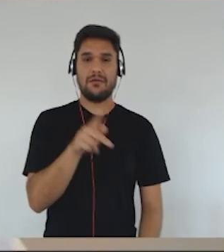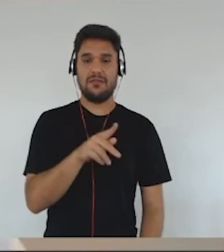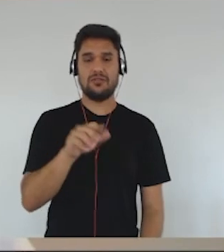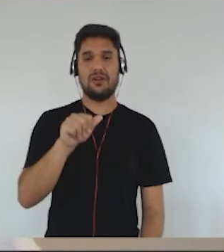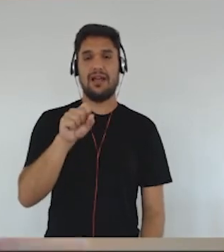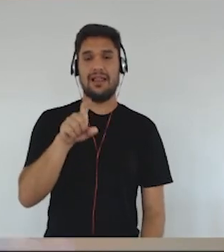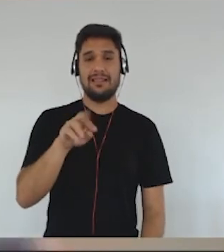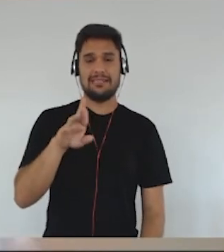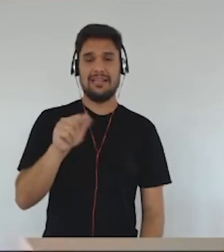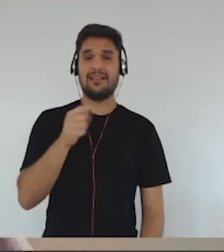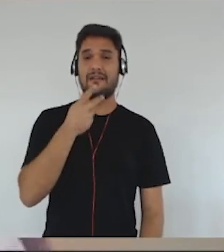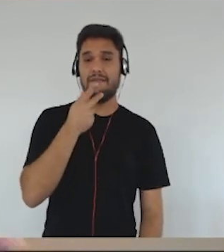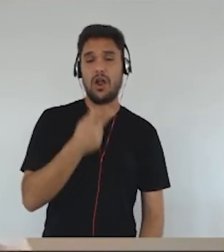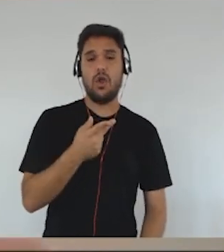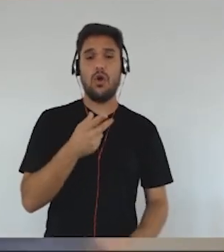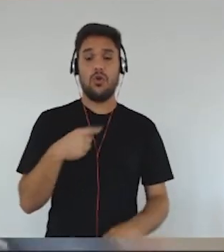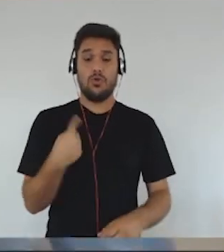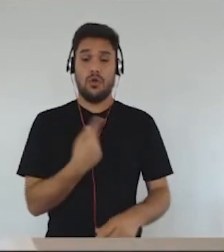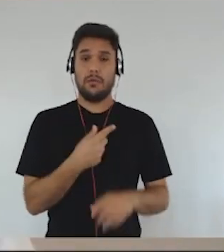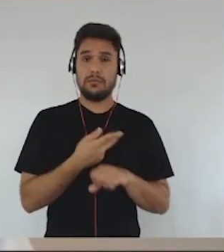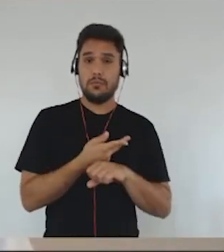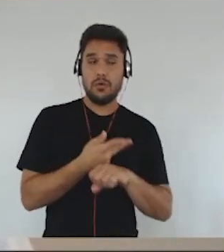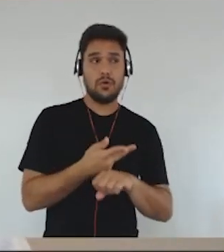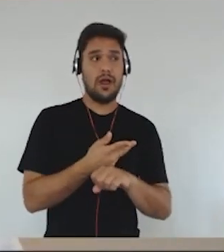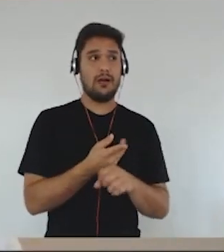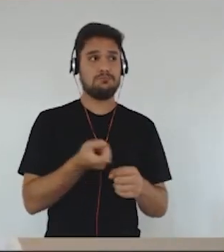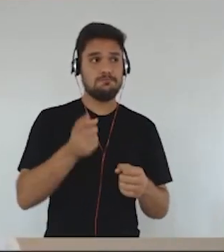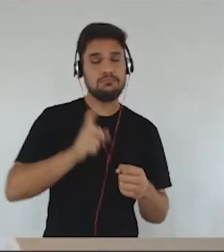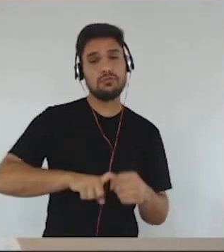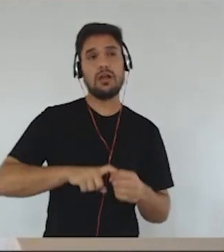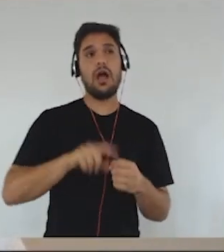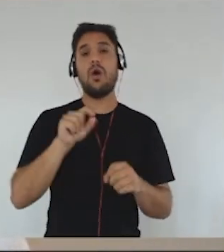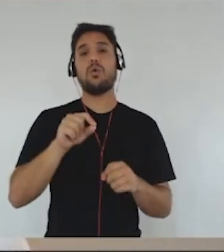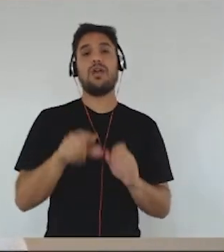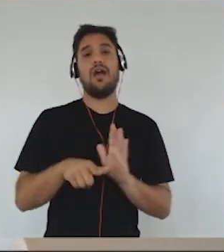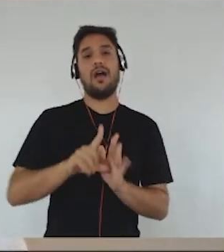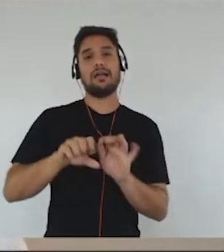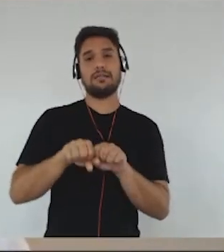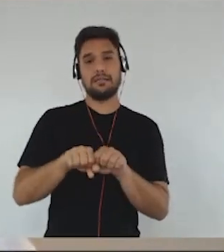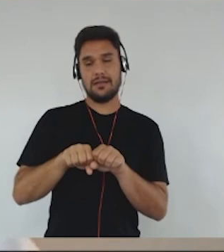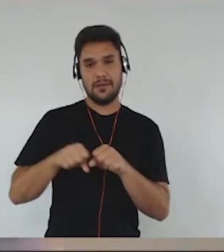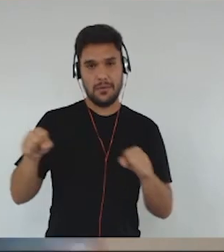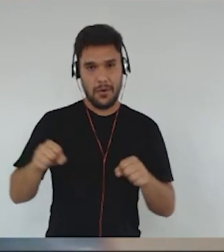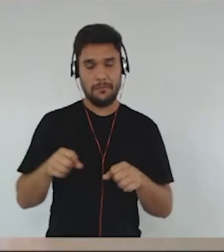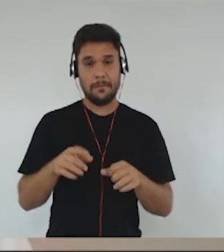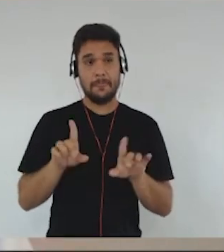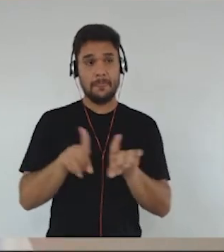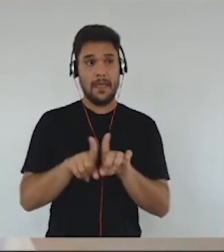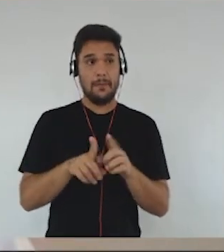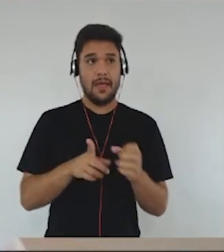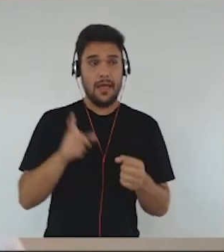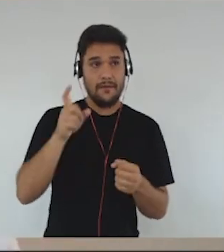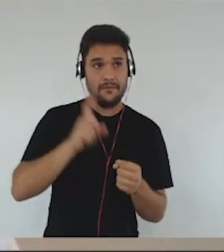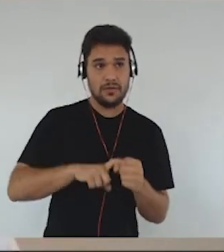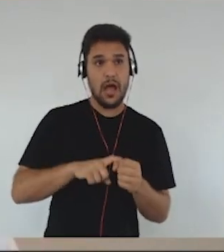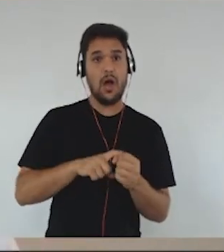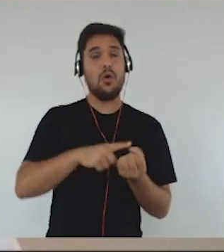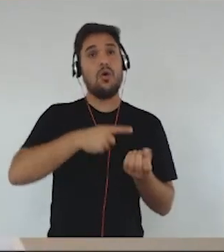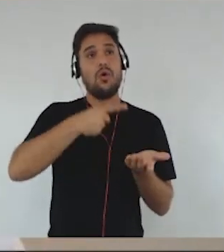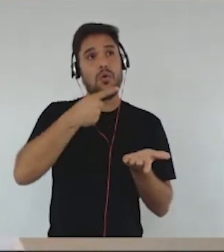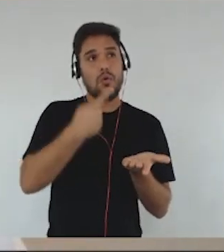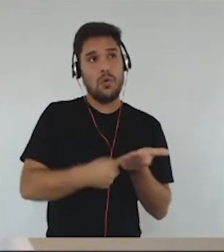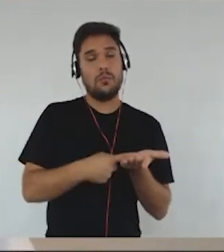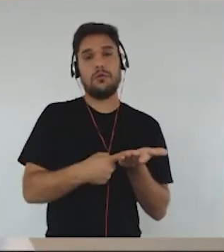bem colocou, de buscar reconstruir aquilo que foi rompido e reafirmar o